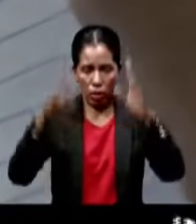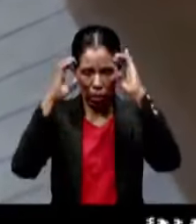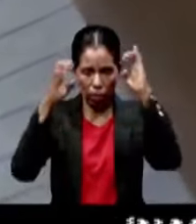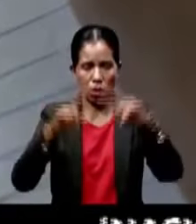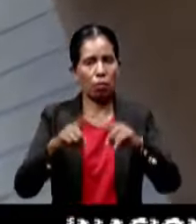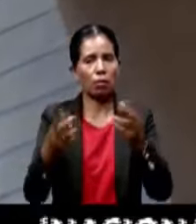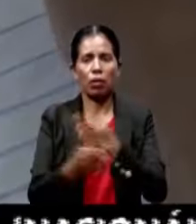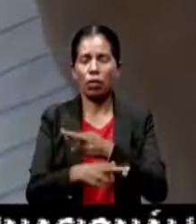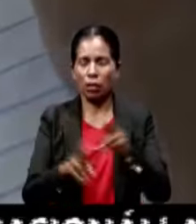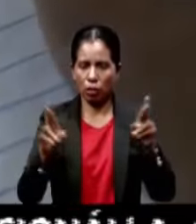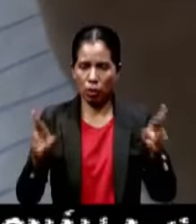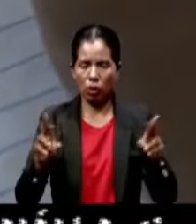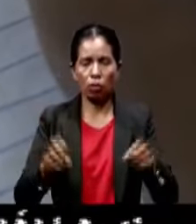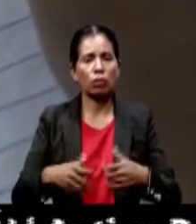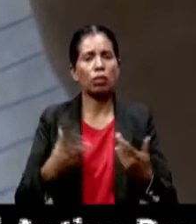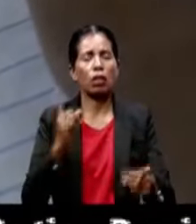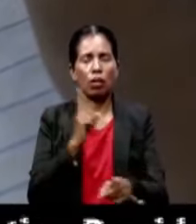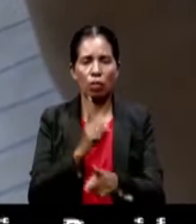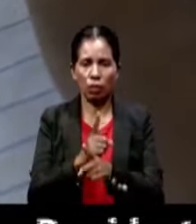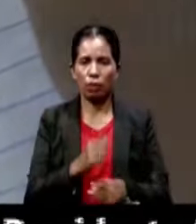beni resultado ida wensa los.